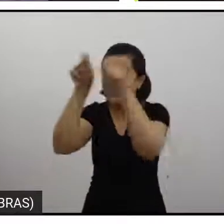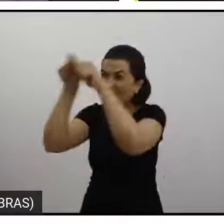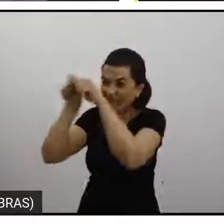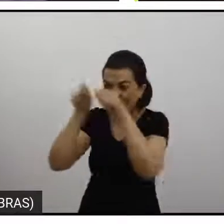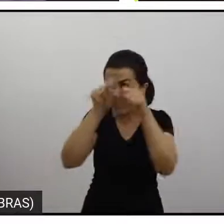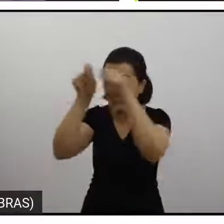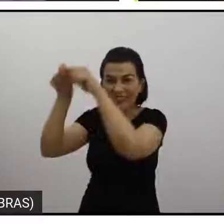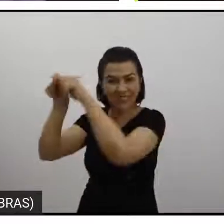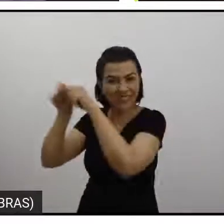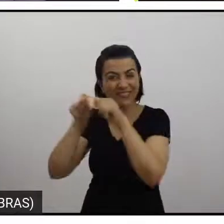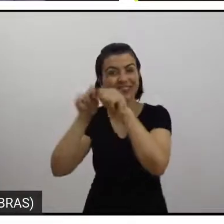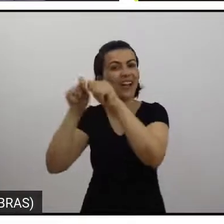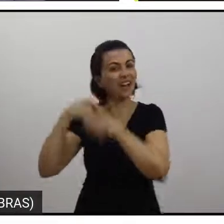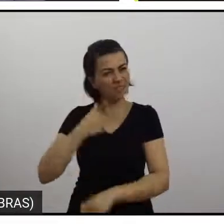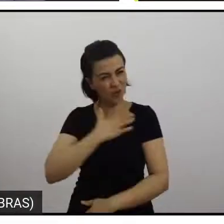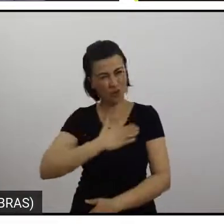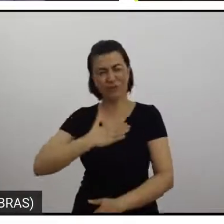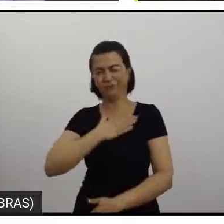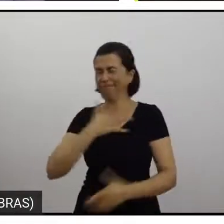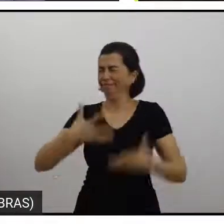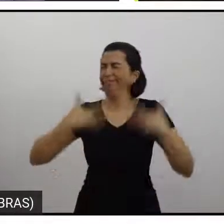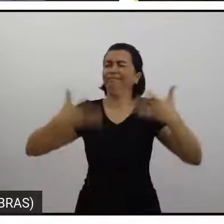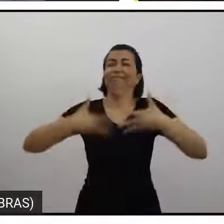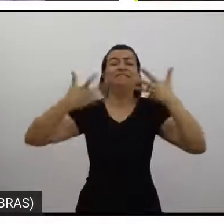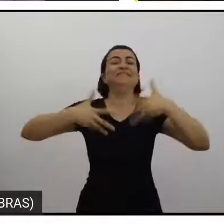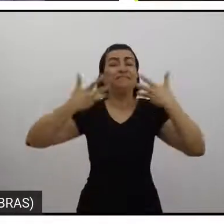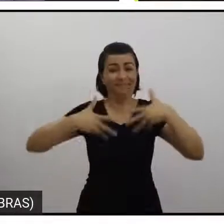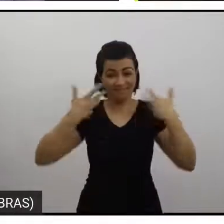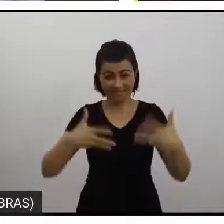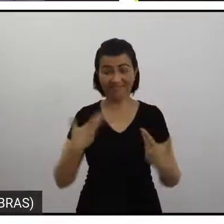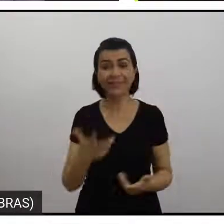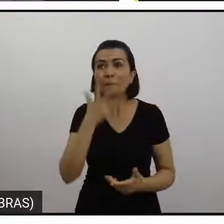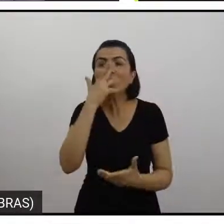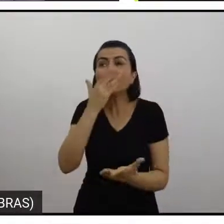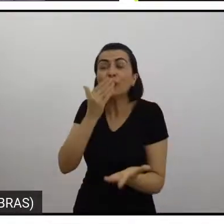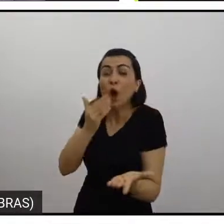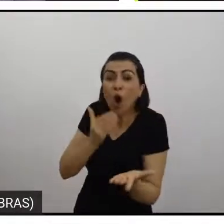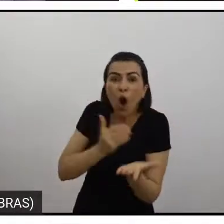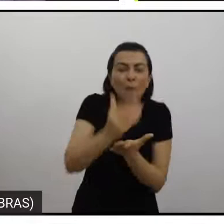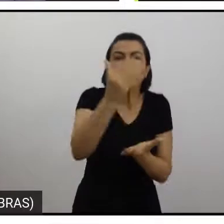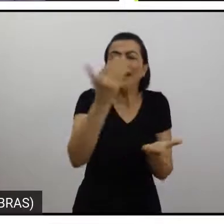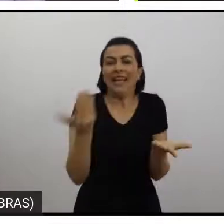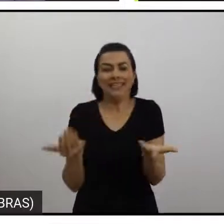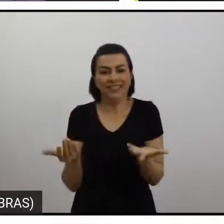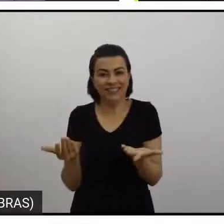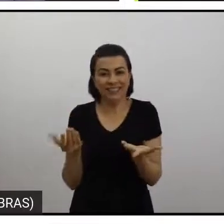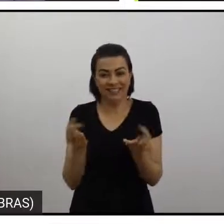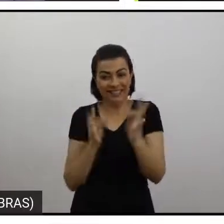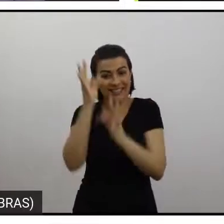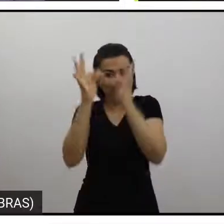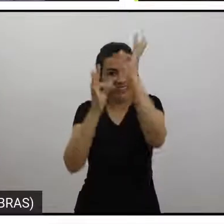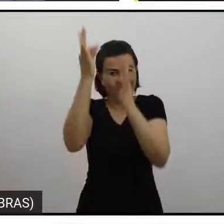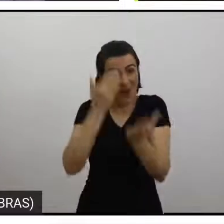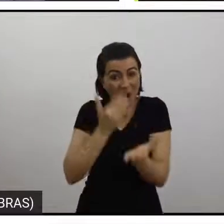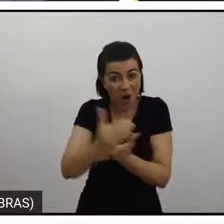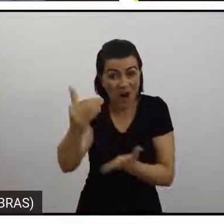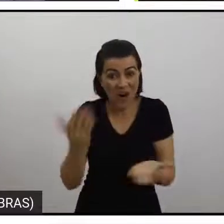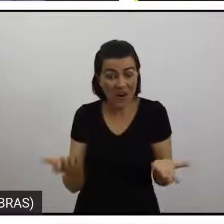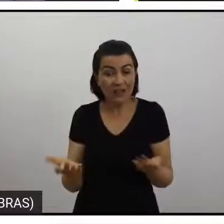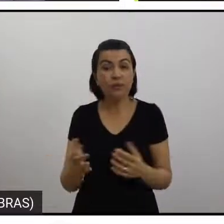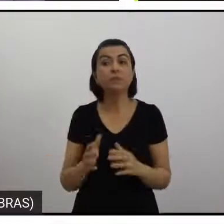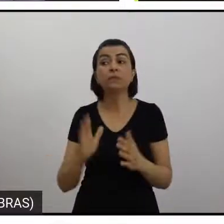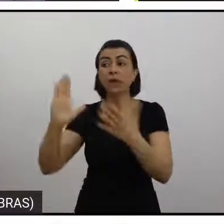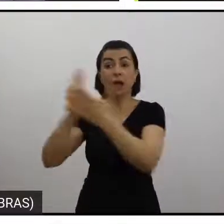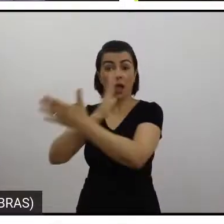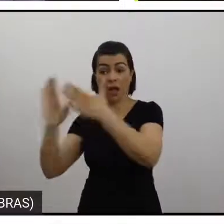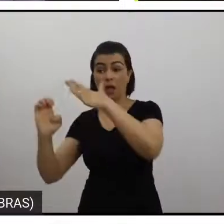digital, era o começo do digital. E as empresas que estavam desenvolvendo, elas tinham interesse em jogar isso na mão